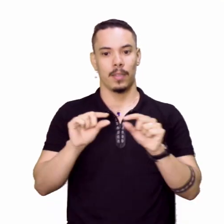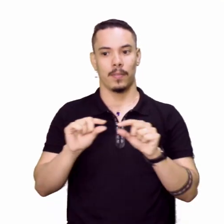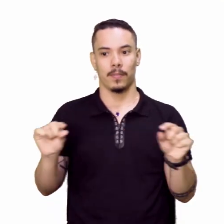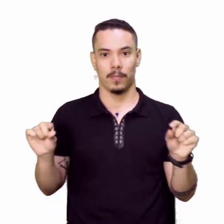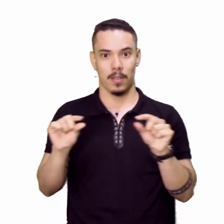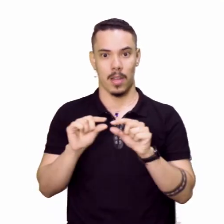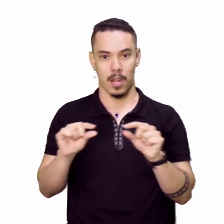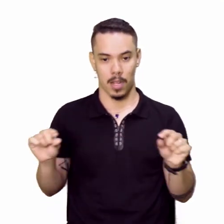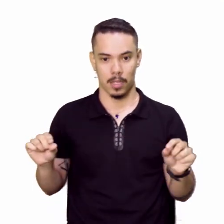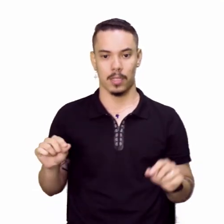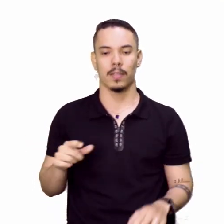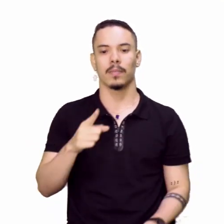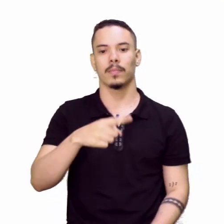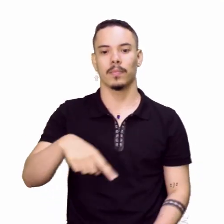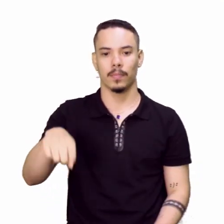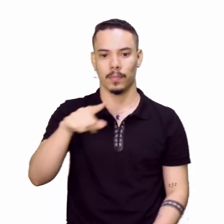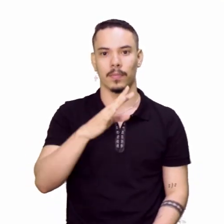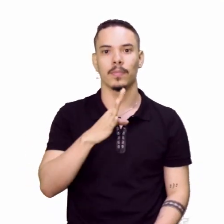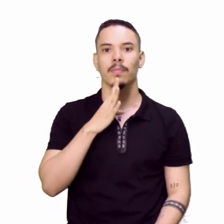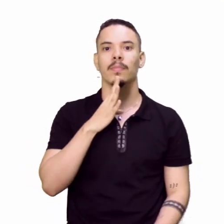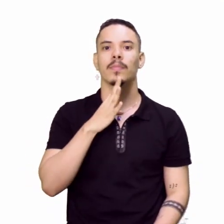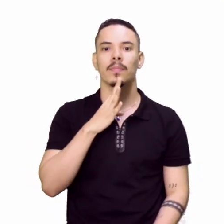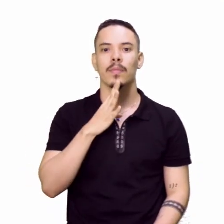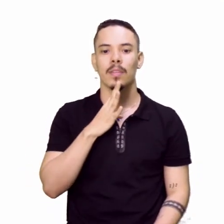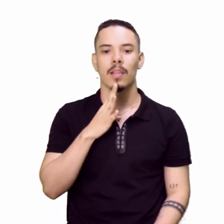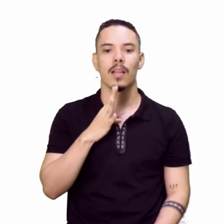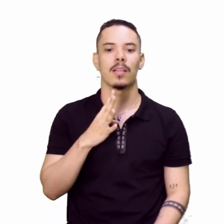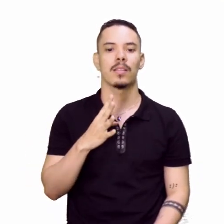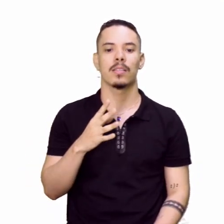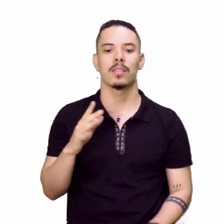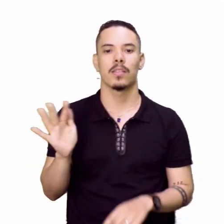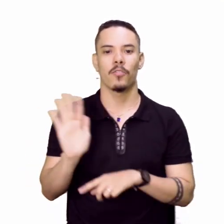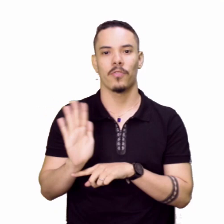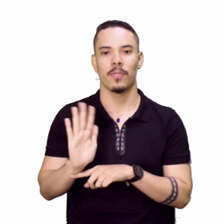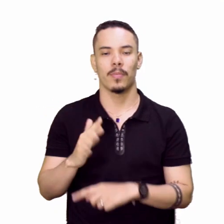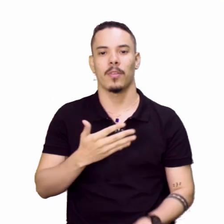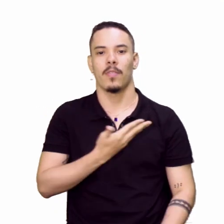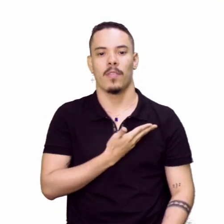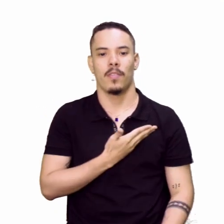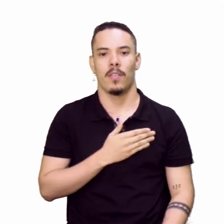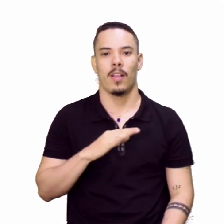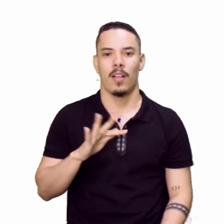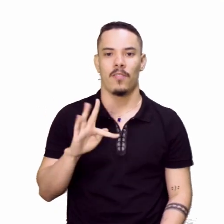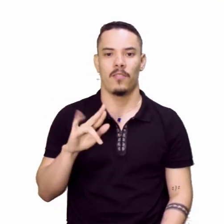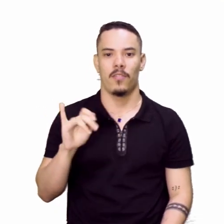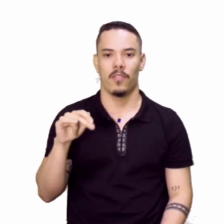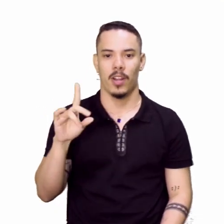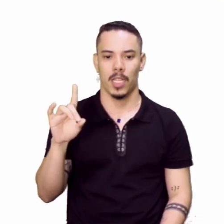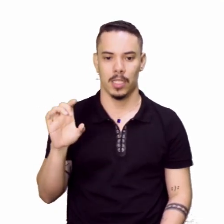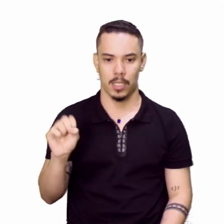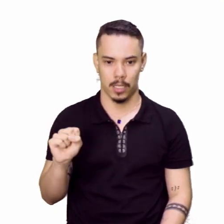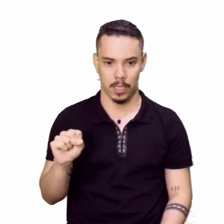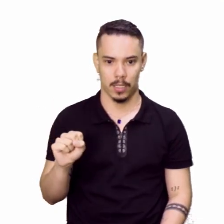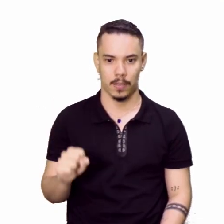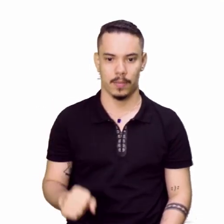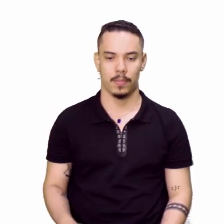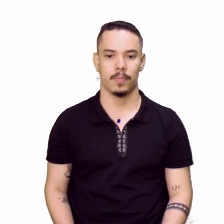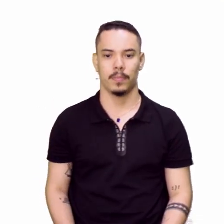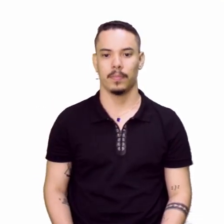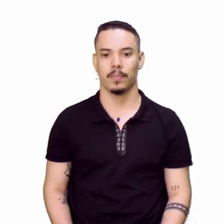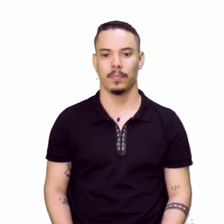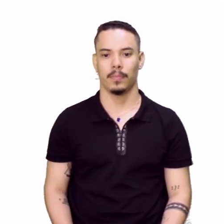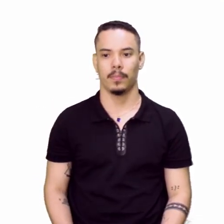clássica quem aí conhece Friends já ouviu falar dessa frase I will be